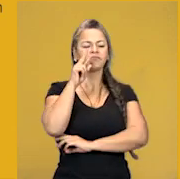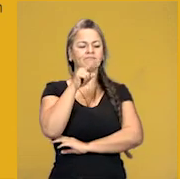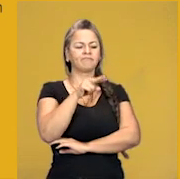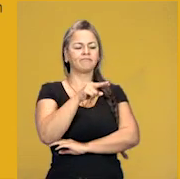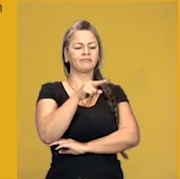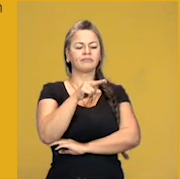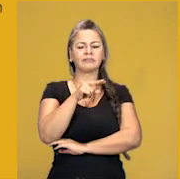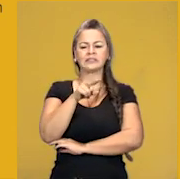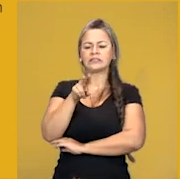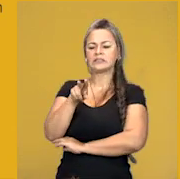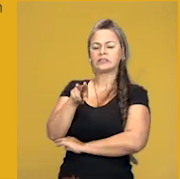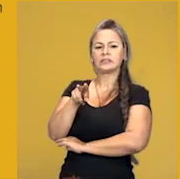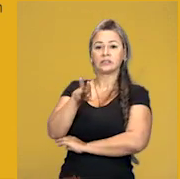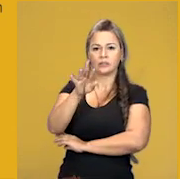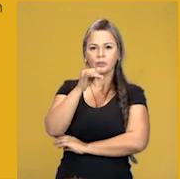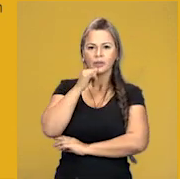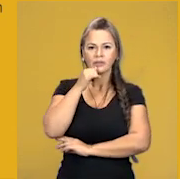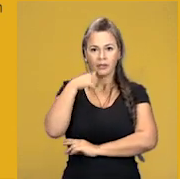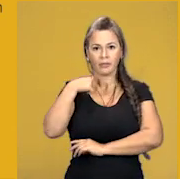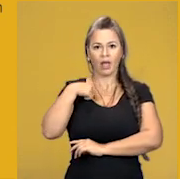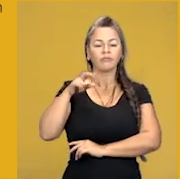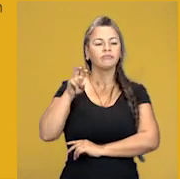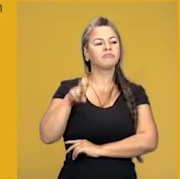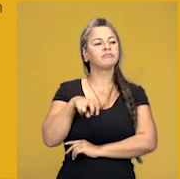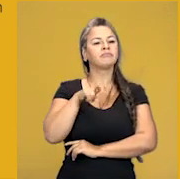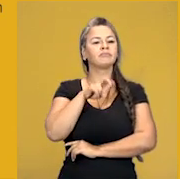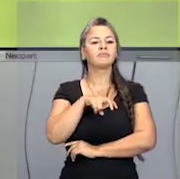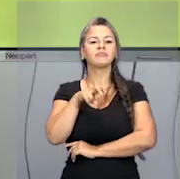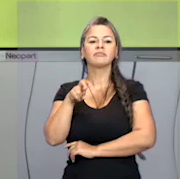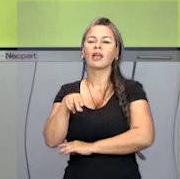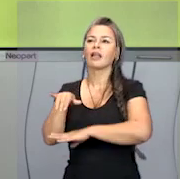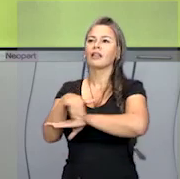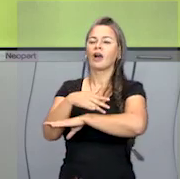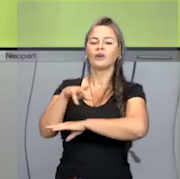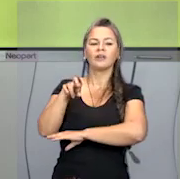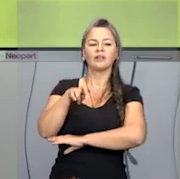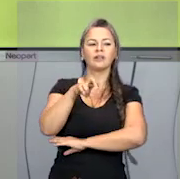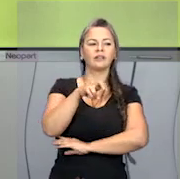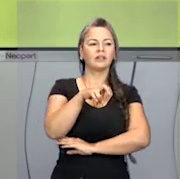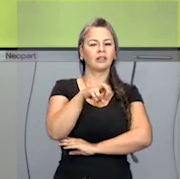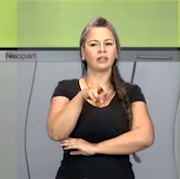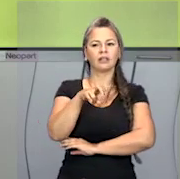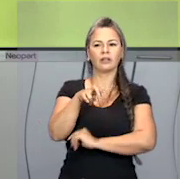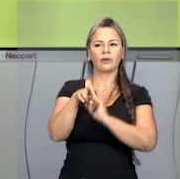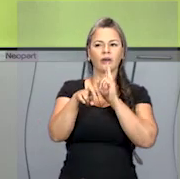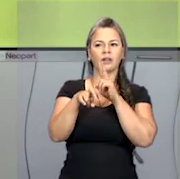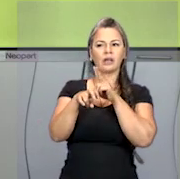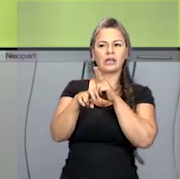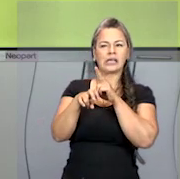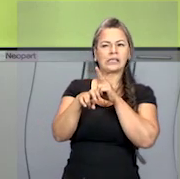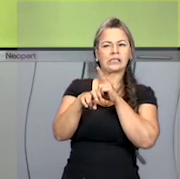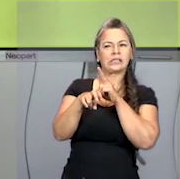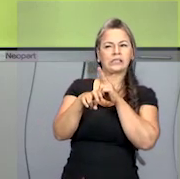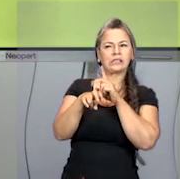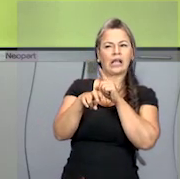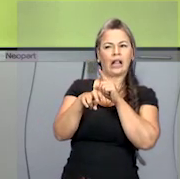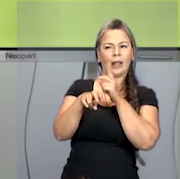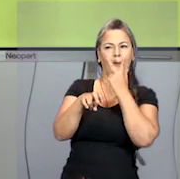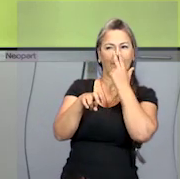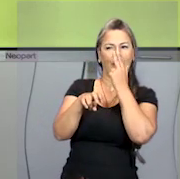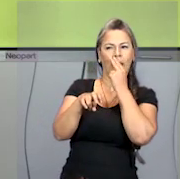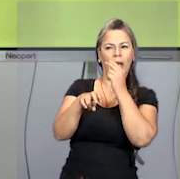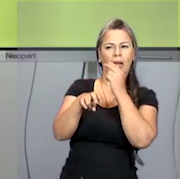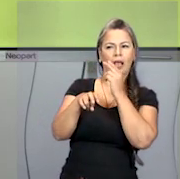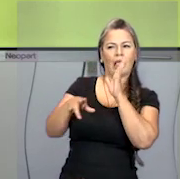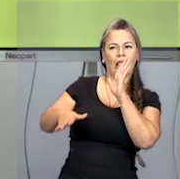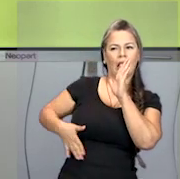andando na rua, será que eu julgo as pessoas pelas suas características e penso, isso ali é um possível ladrão,